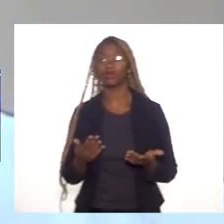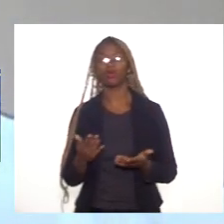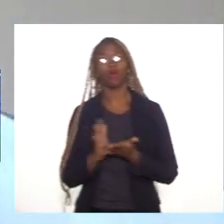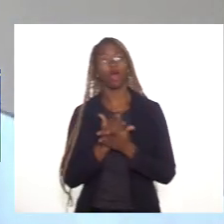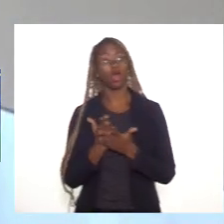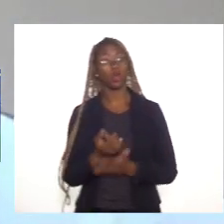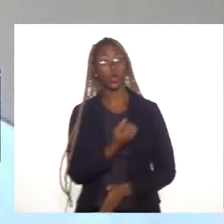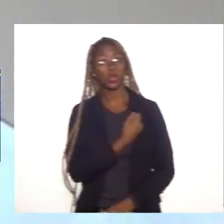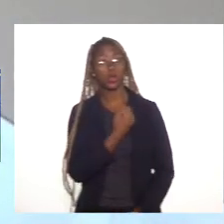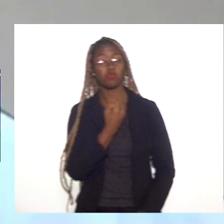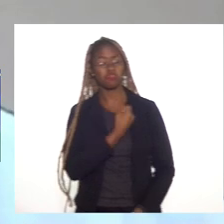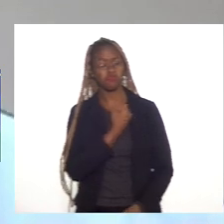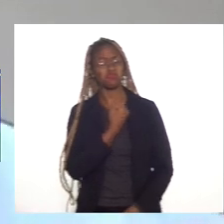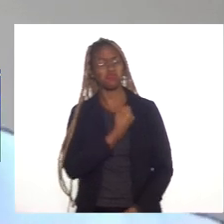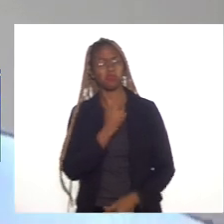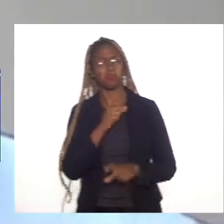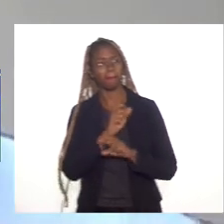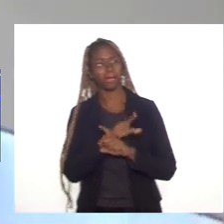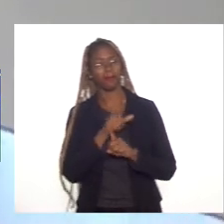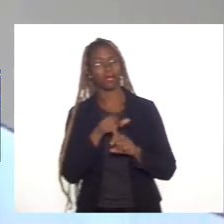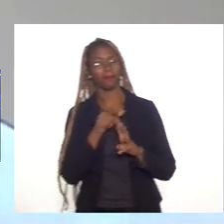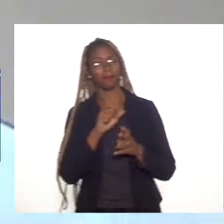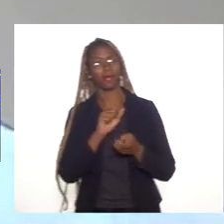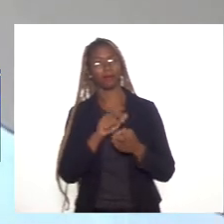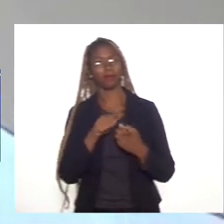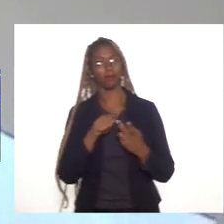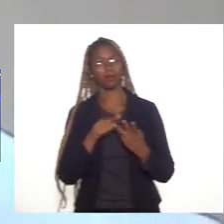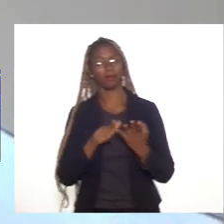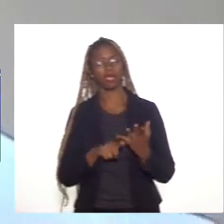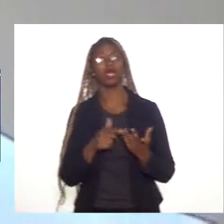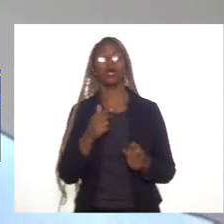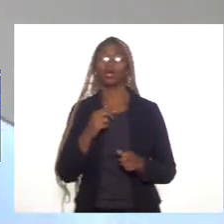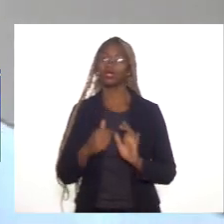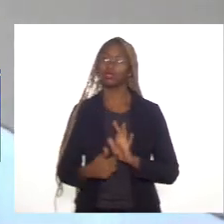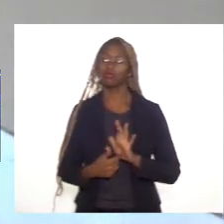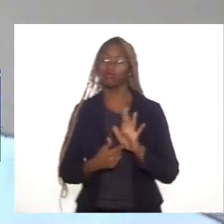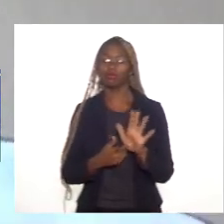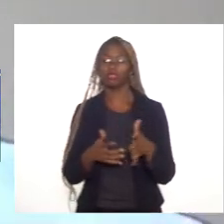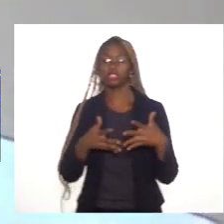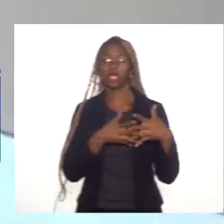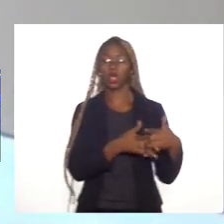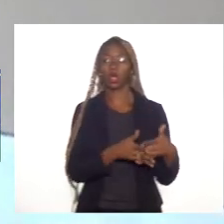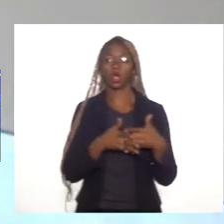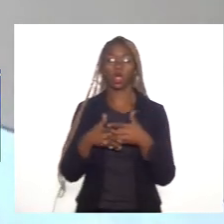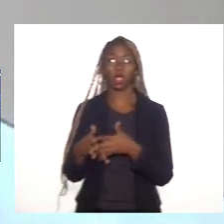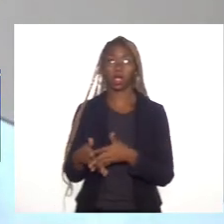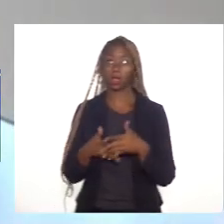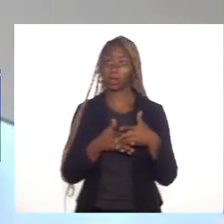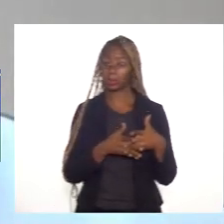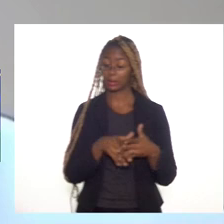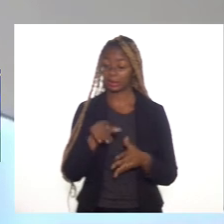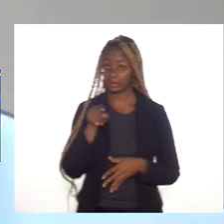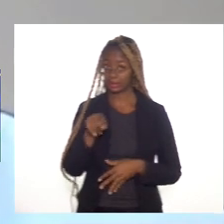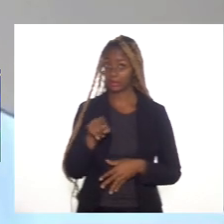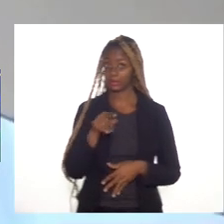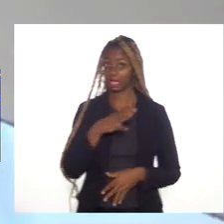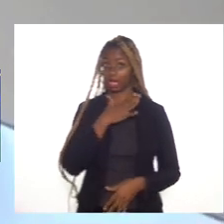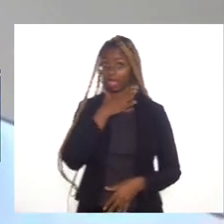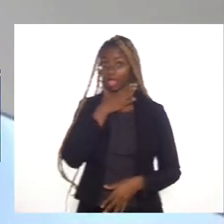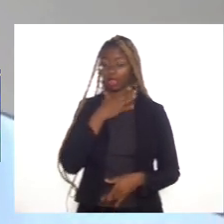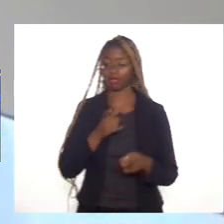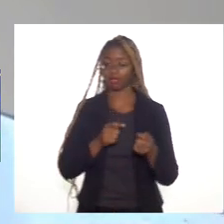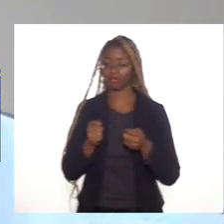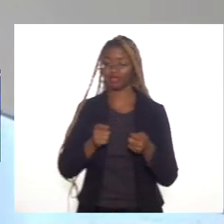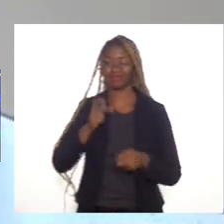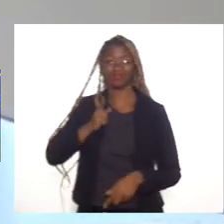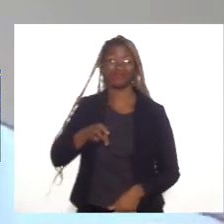que revelam o tamanho e a complexidade da crise econômica